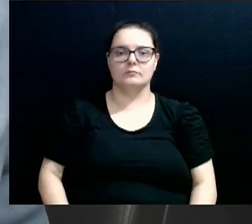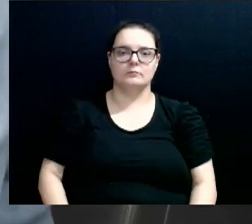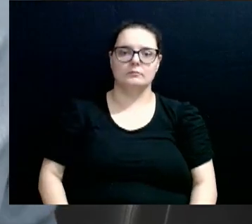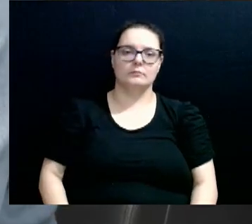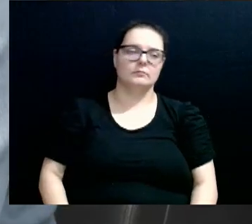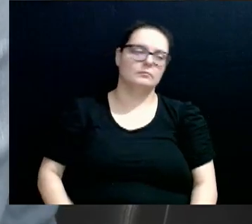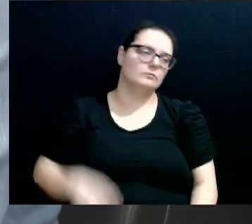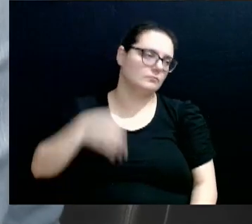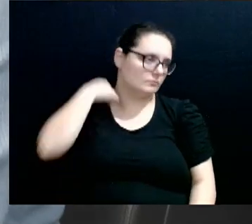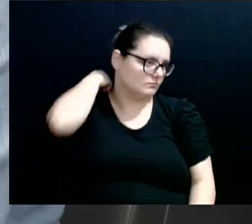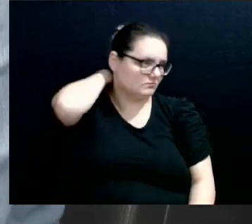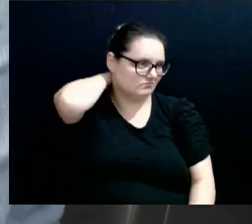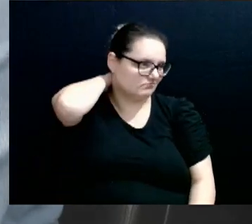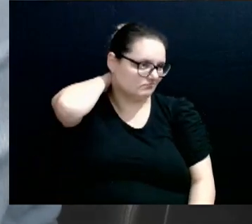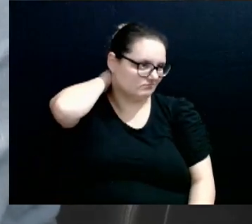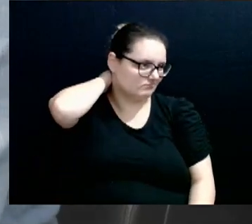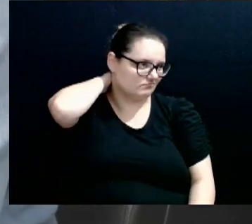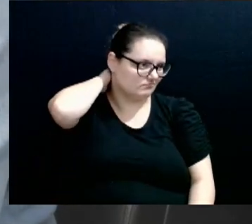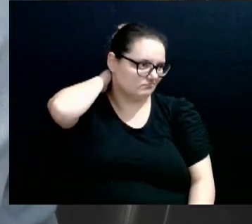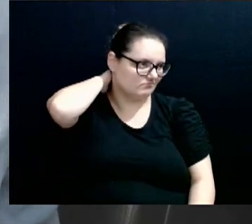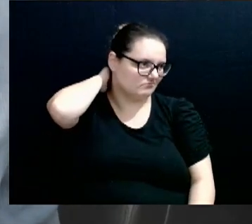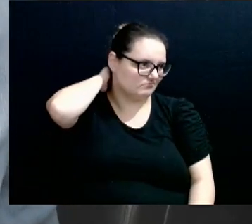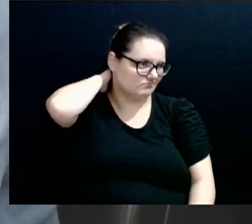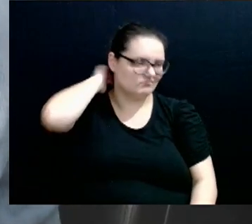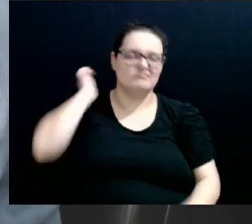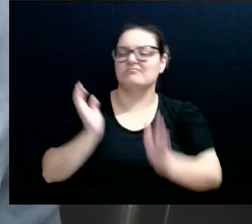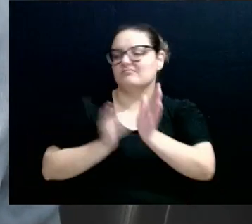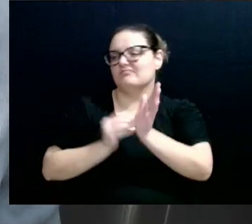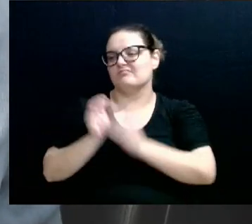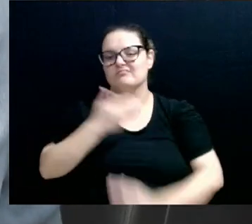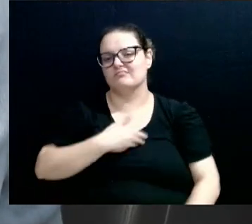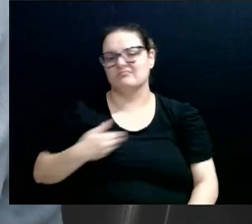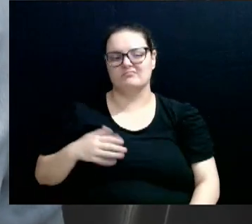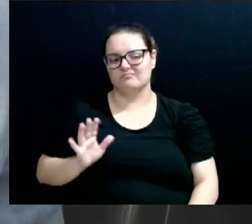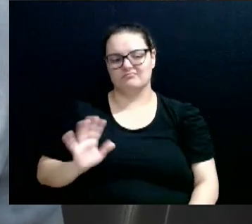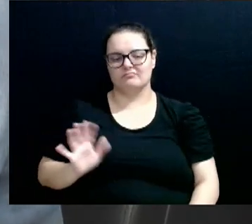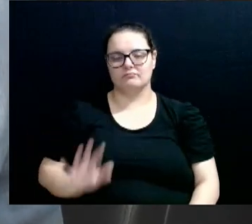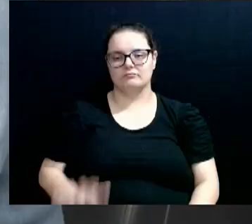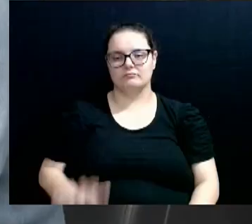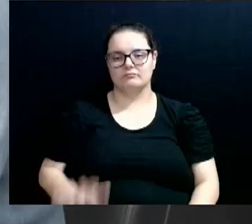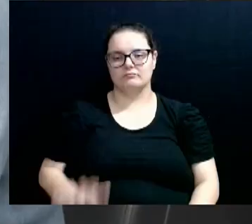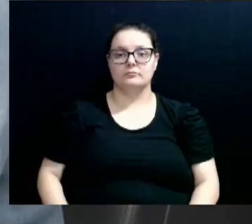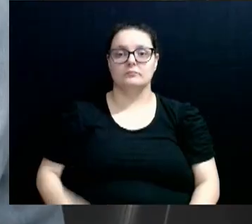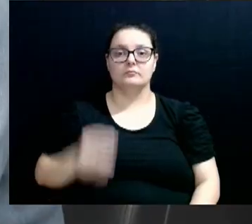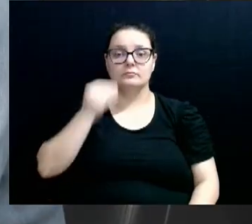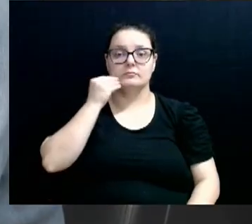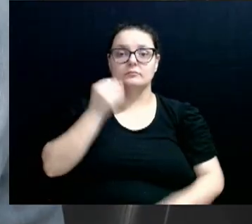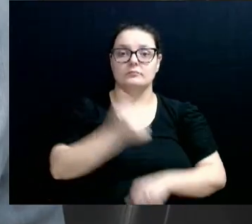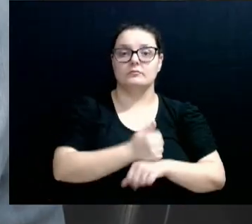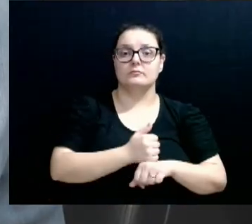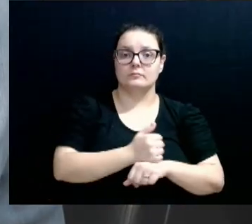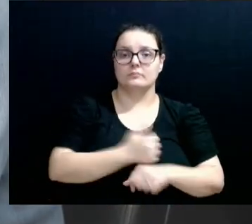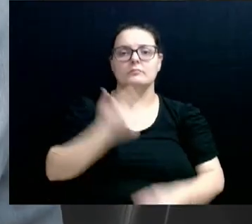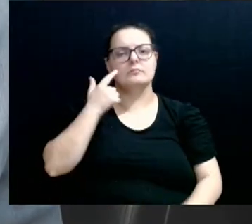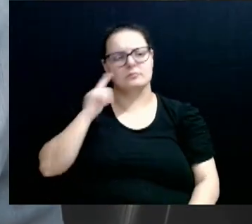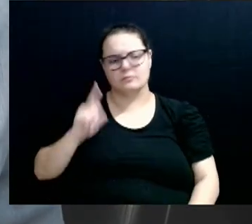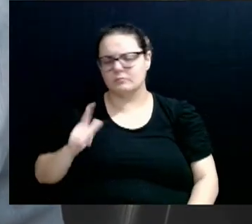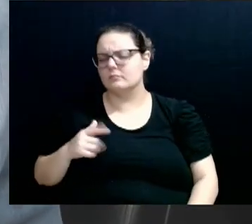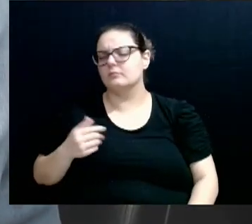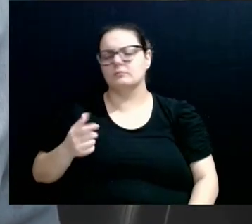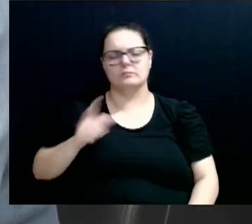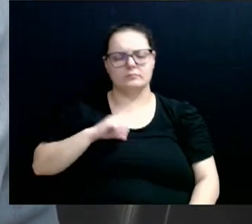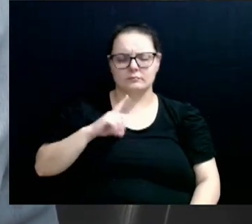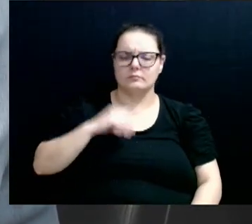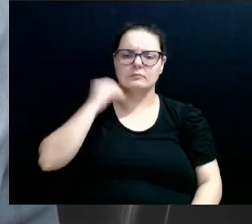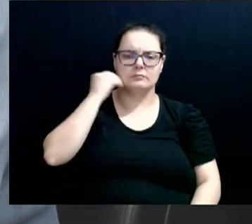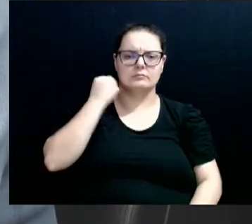não, eu vou prestar concurso público para ser... Não, eu vou tentar outra carreira. Claro, eu acho que você tem que tentar a carreira daquilo que te dá